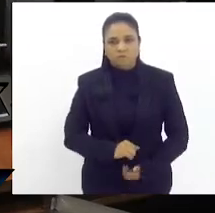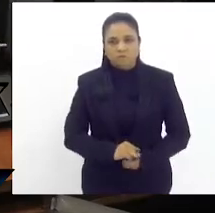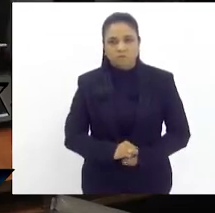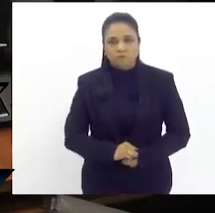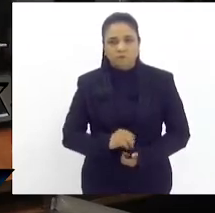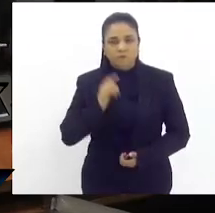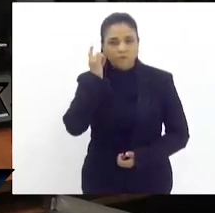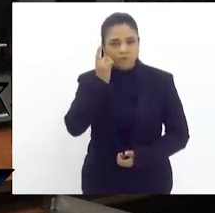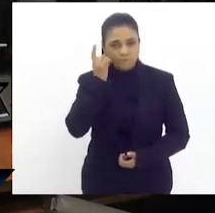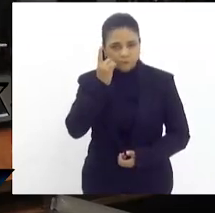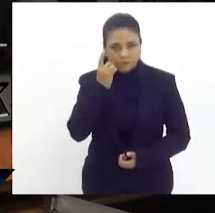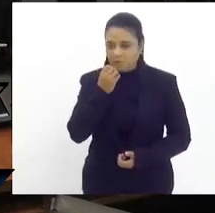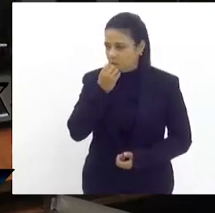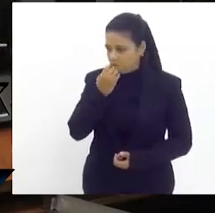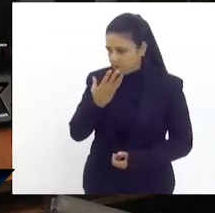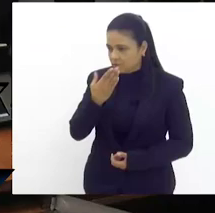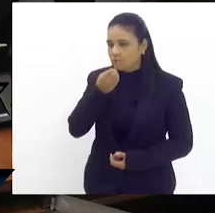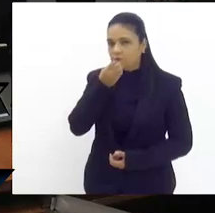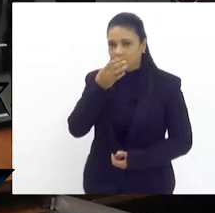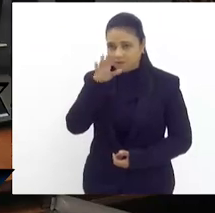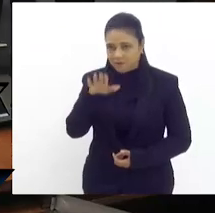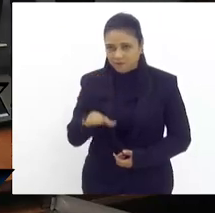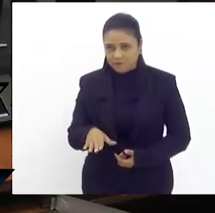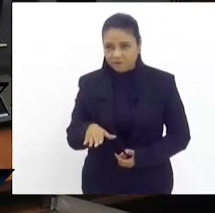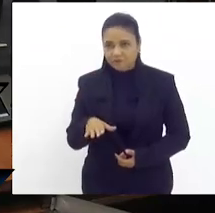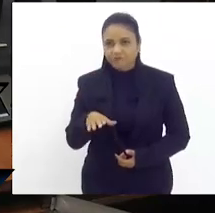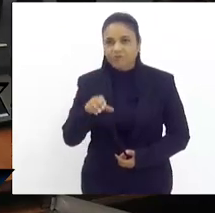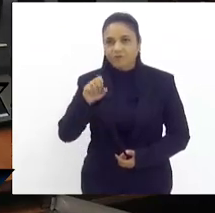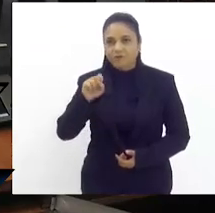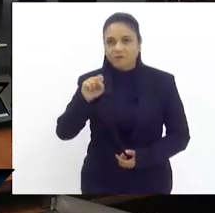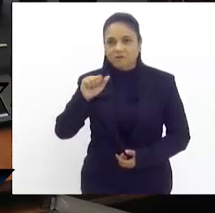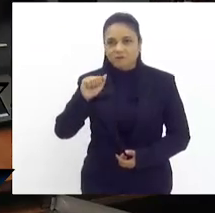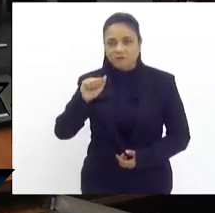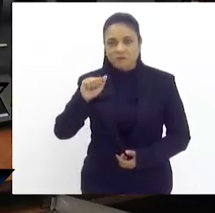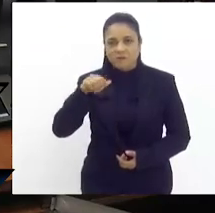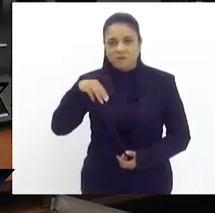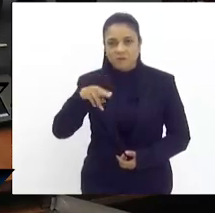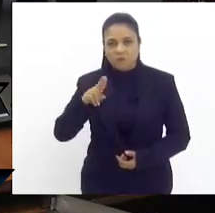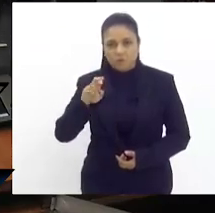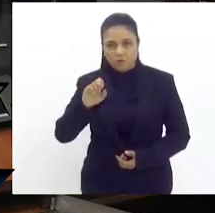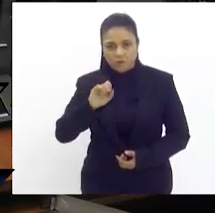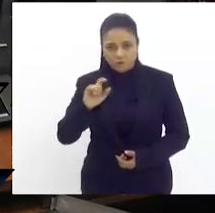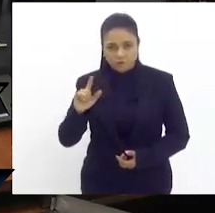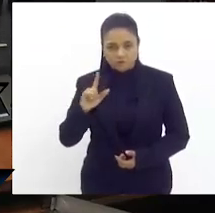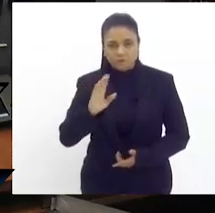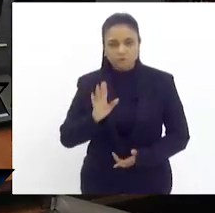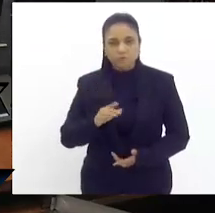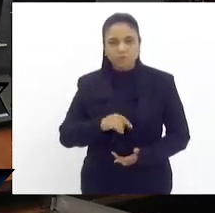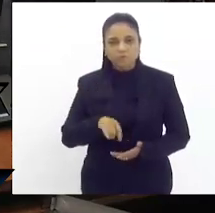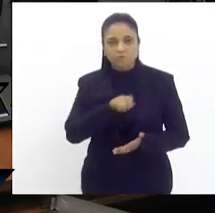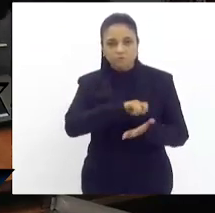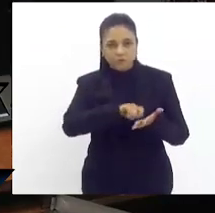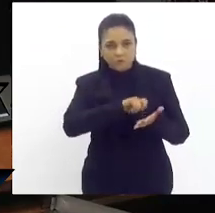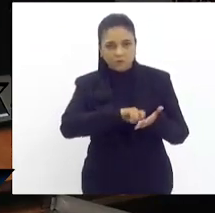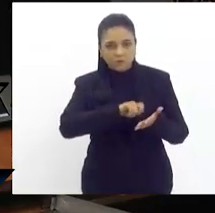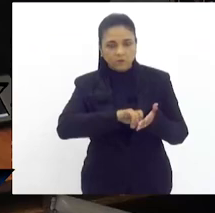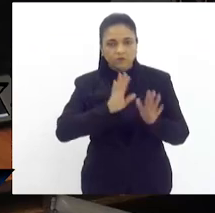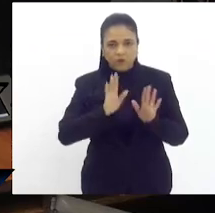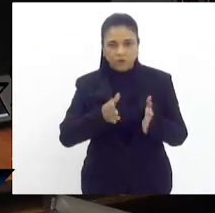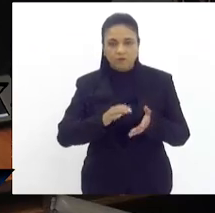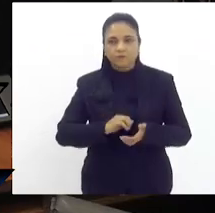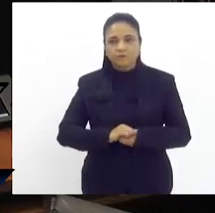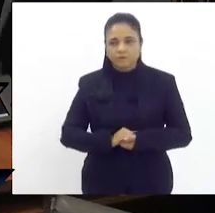Samuel Boa tarde já já anotou aqui já tu já notou tia Célia também já tô